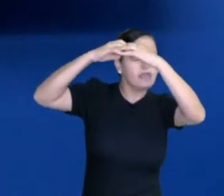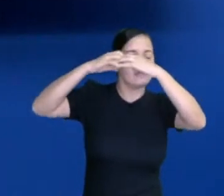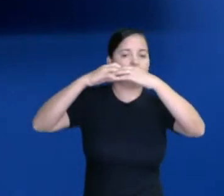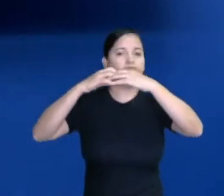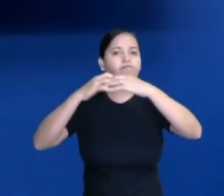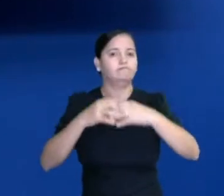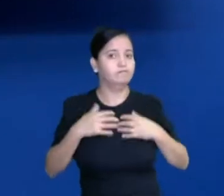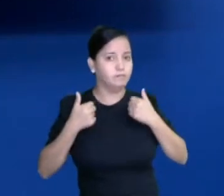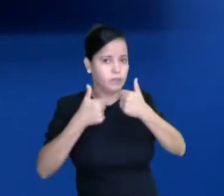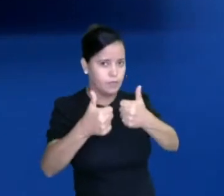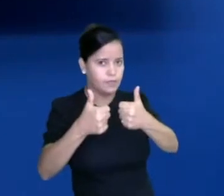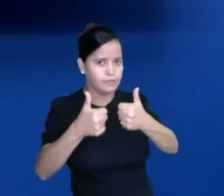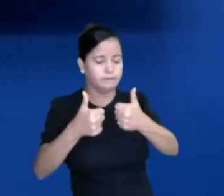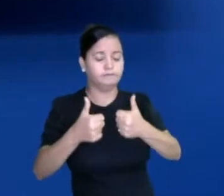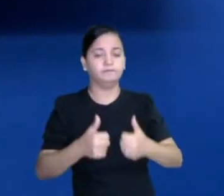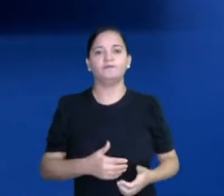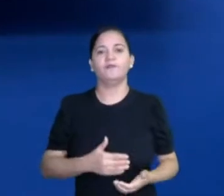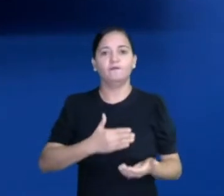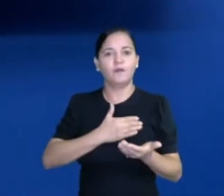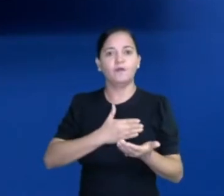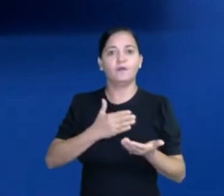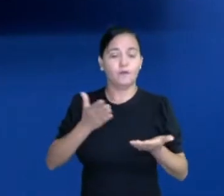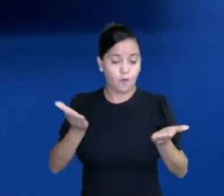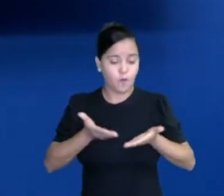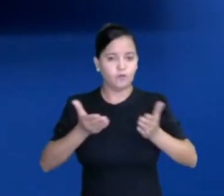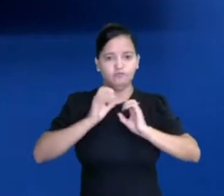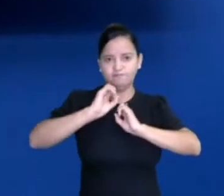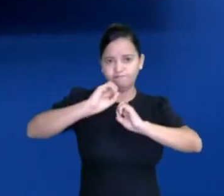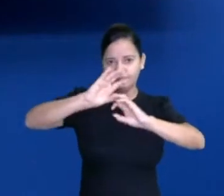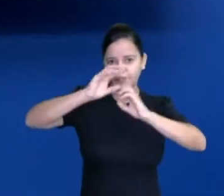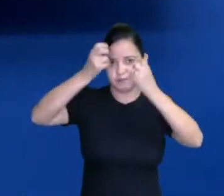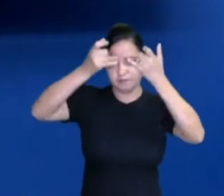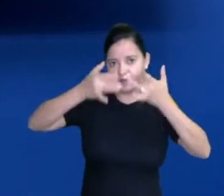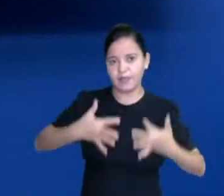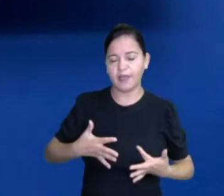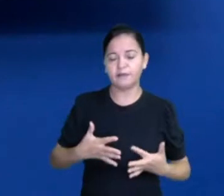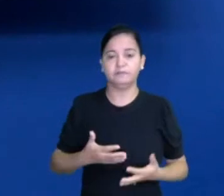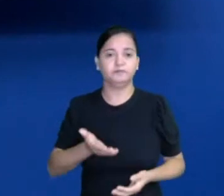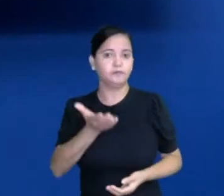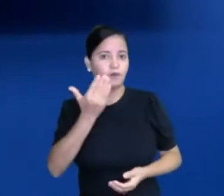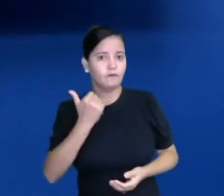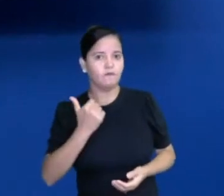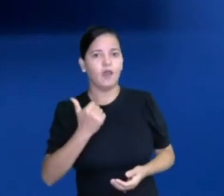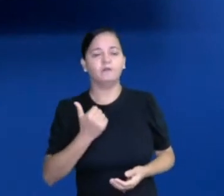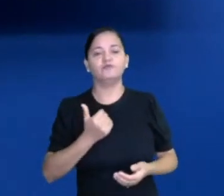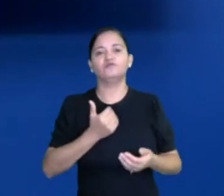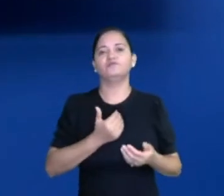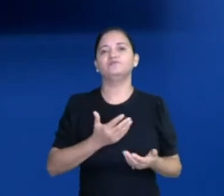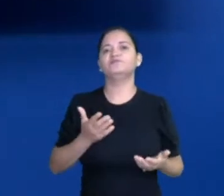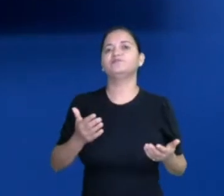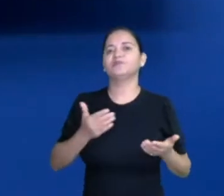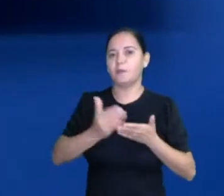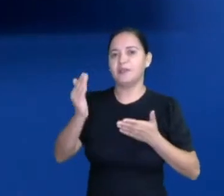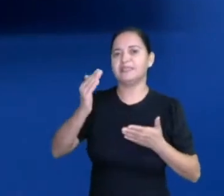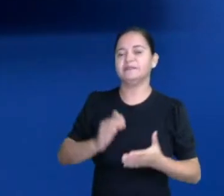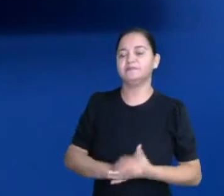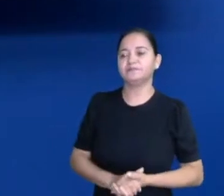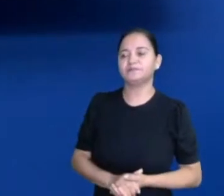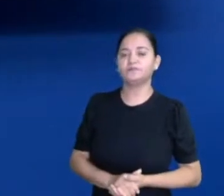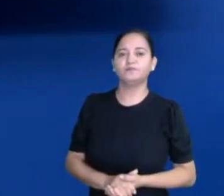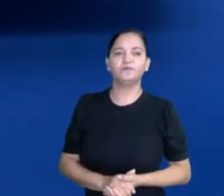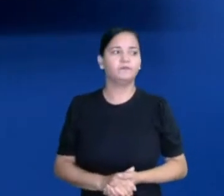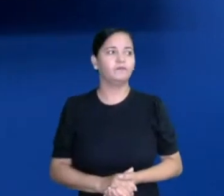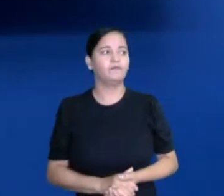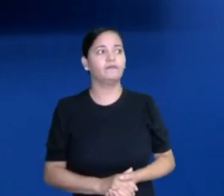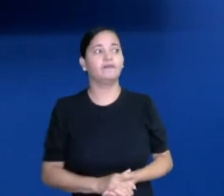dificuldade, beleza? E a gente vai trabalhar um pouquinho hoje sobre isso. Então, vamos a nossa aula de hoje. E aí eu gosto